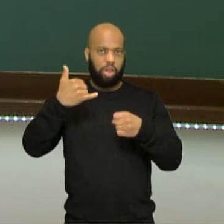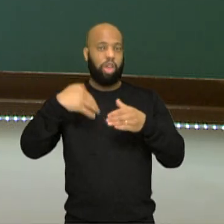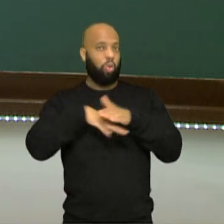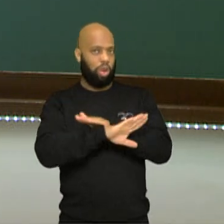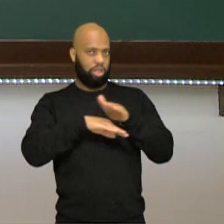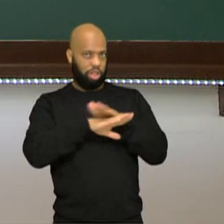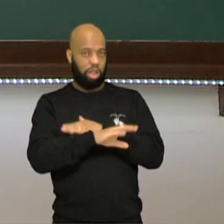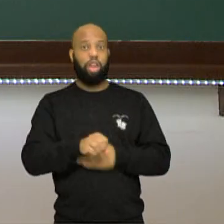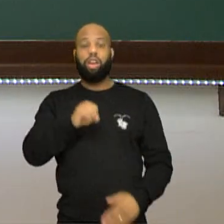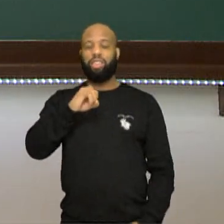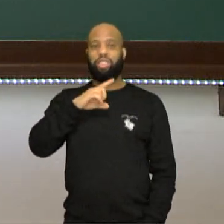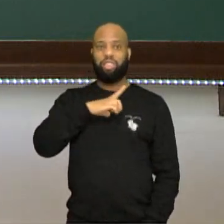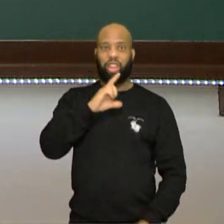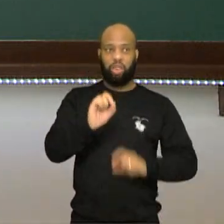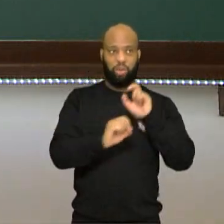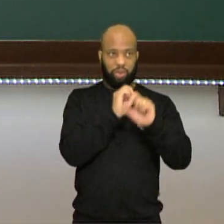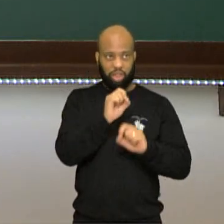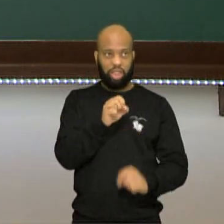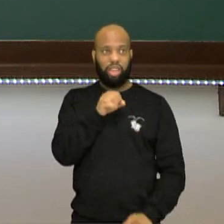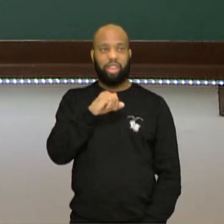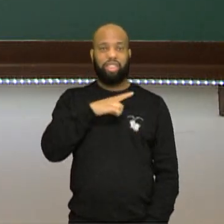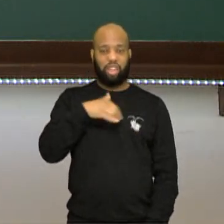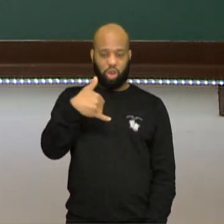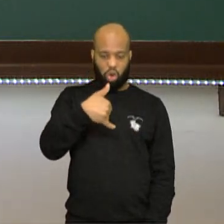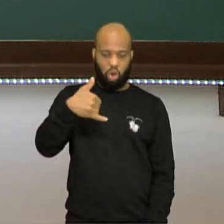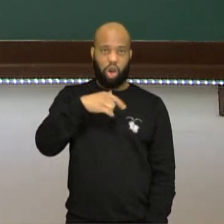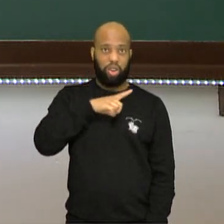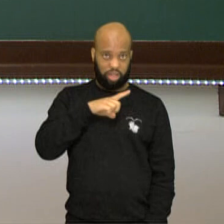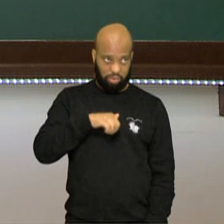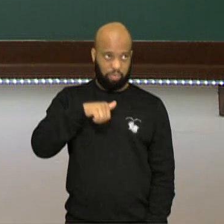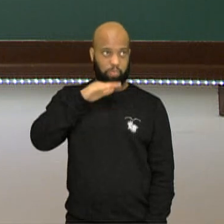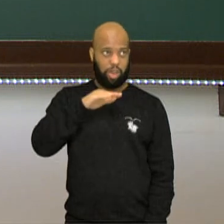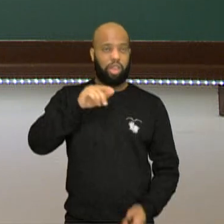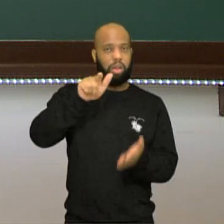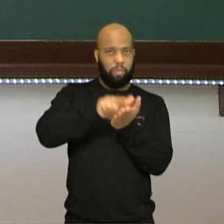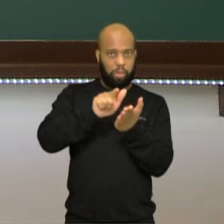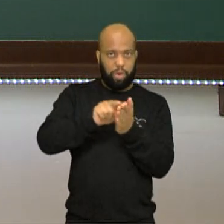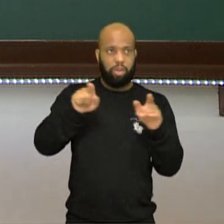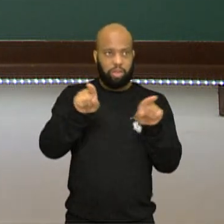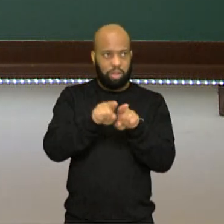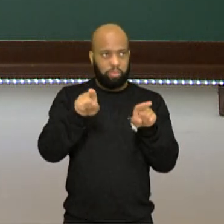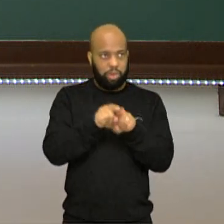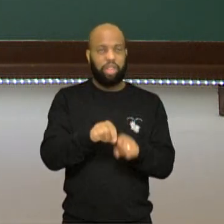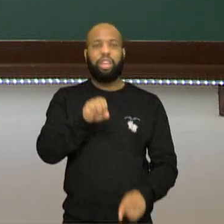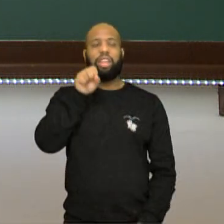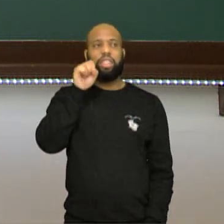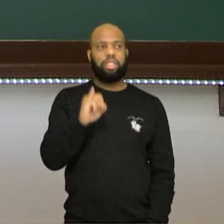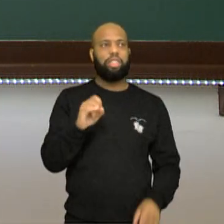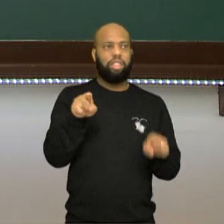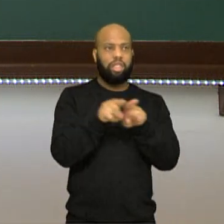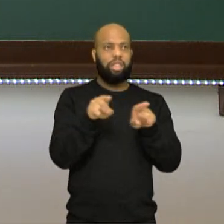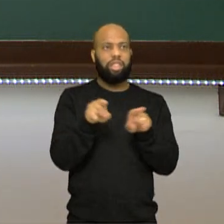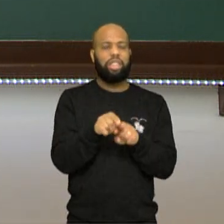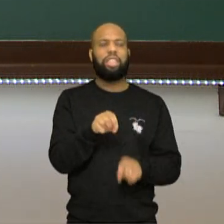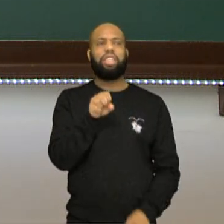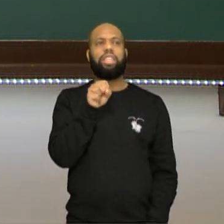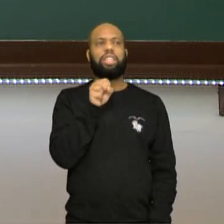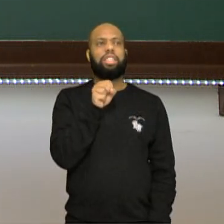mais dielétrico, quanto mais óleo tiver aqui, mais papel, né? Ou quanto